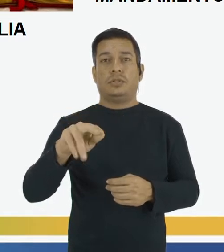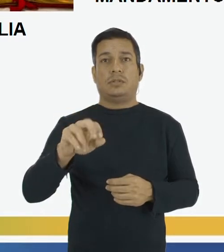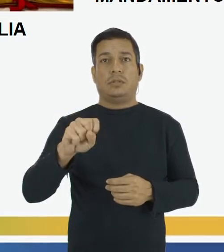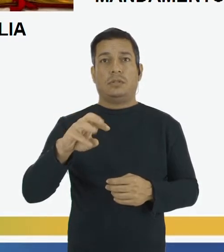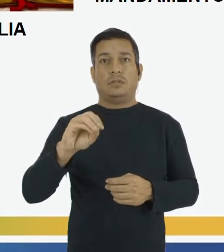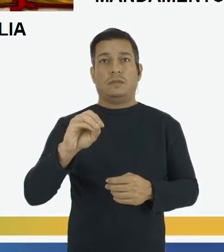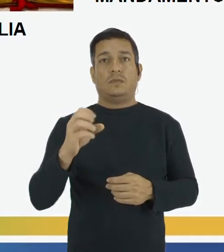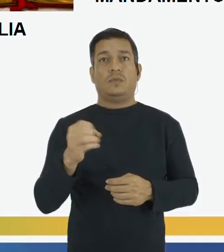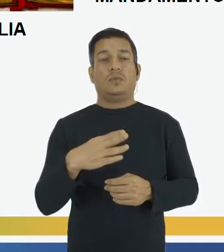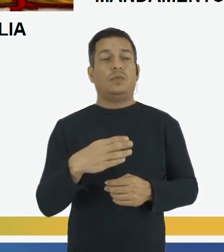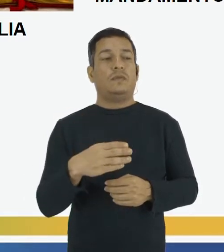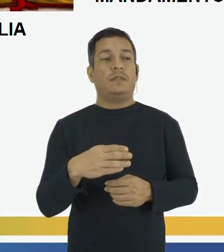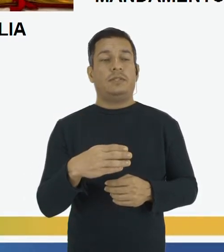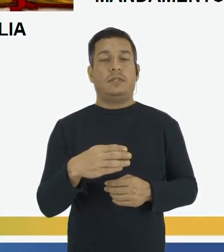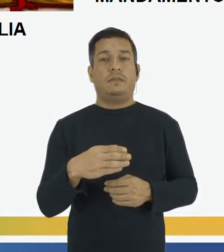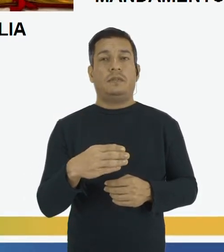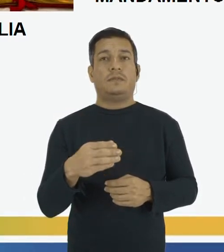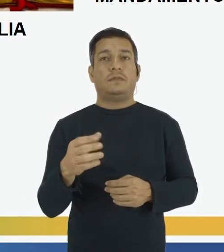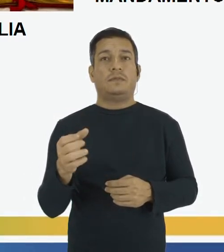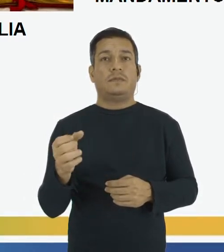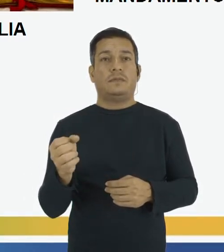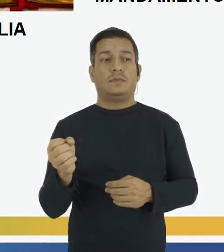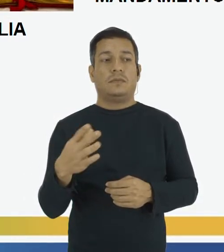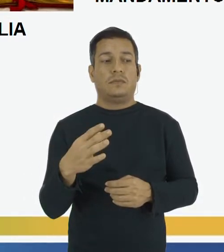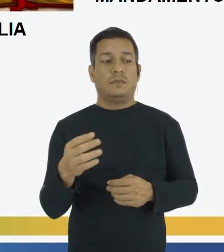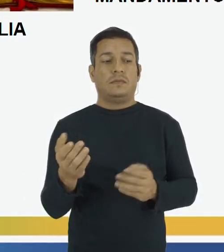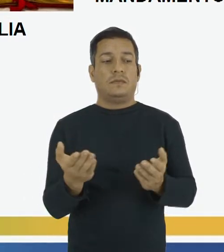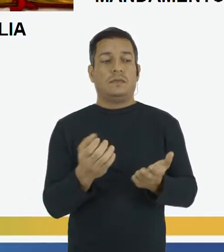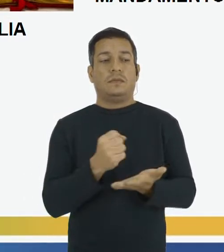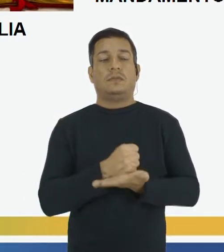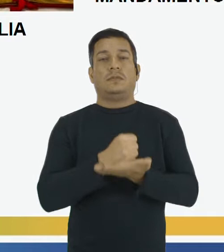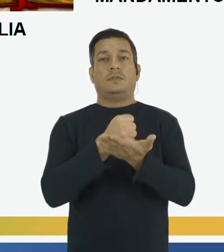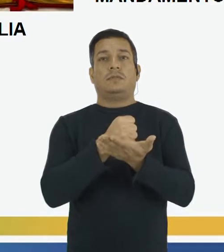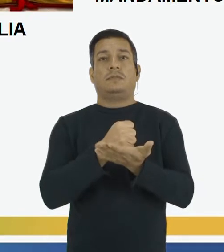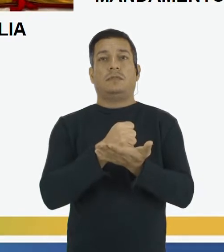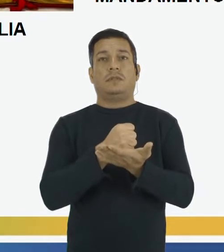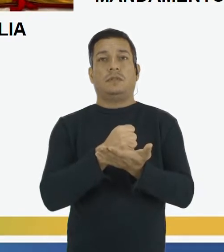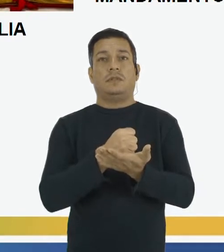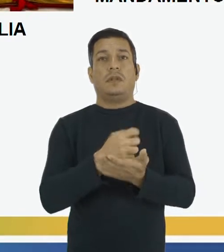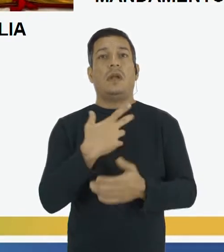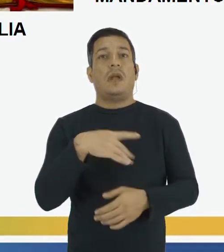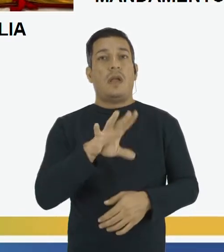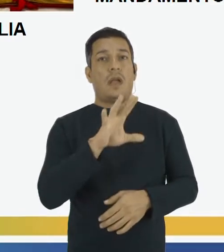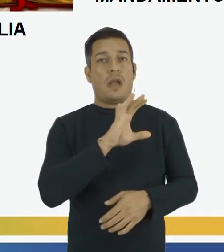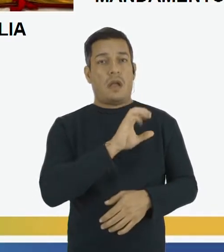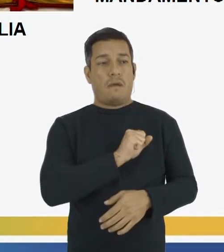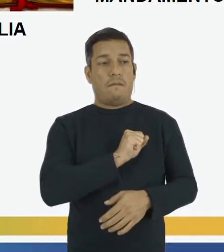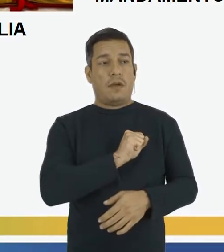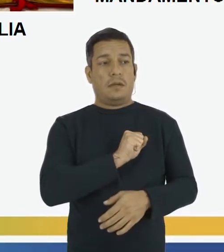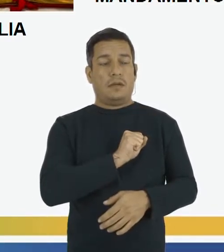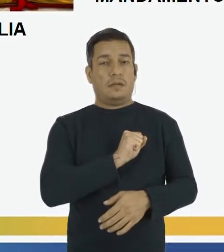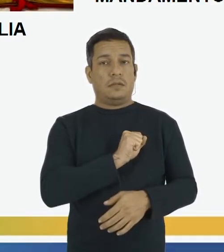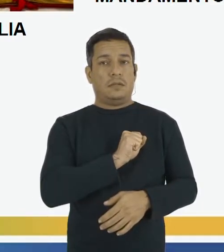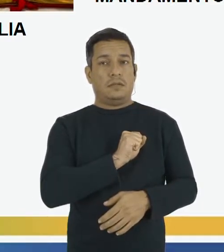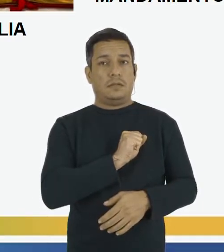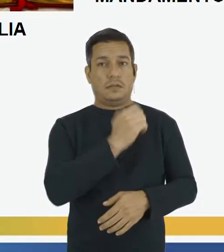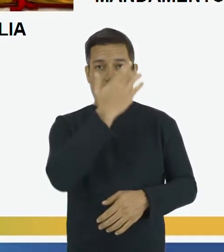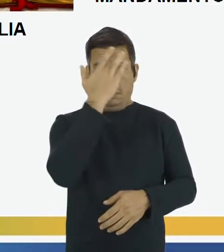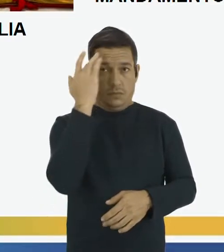Novo Testamento, ano 0, é o quê? Amai-vos uns aos